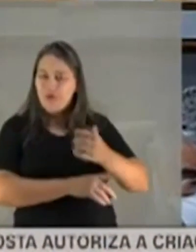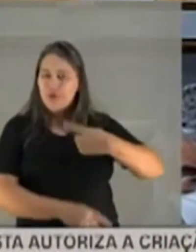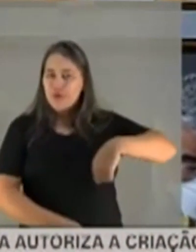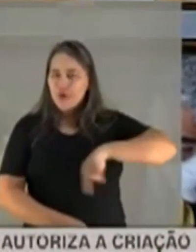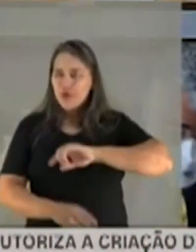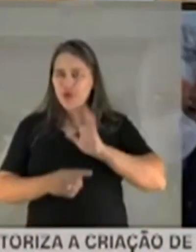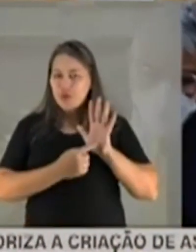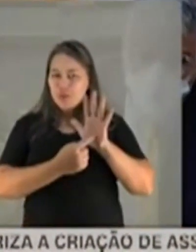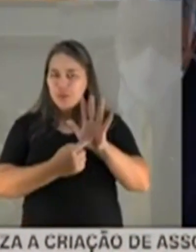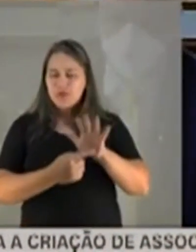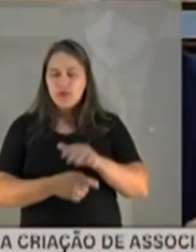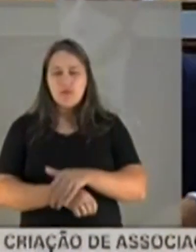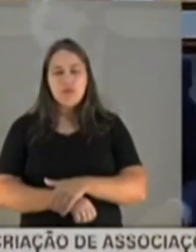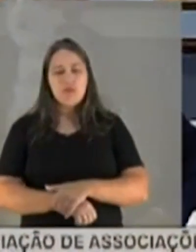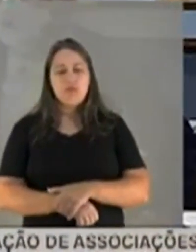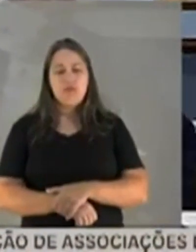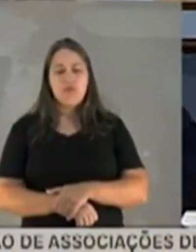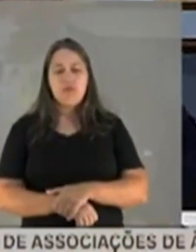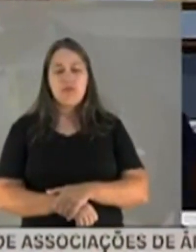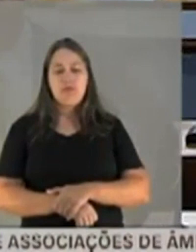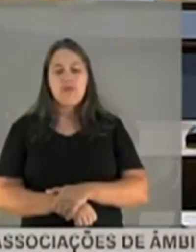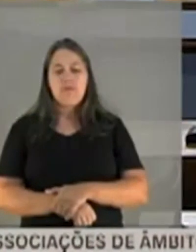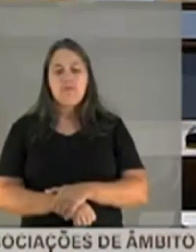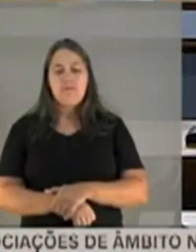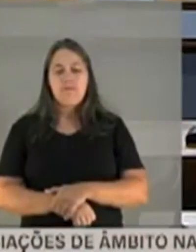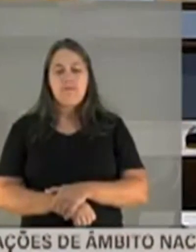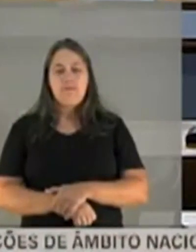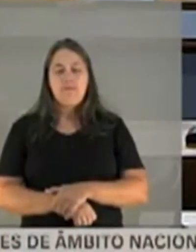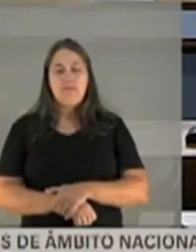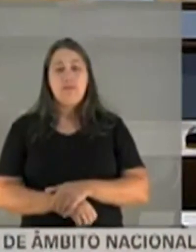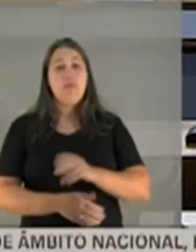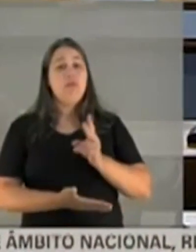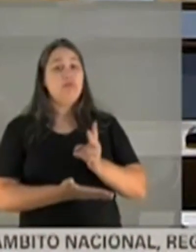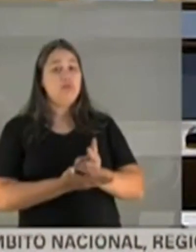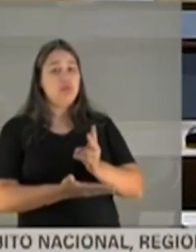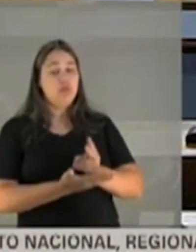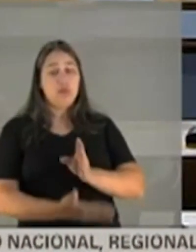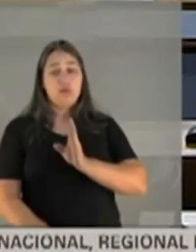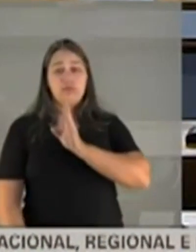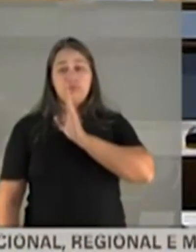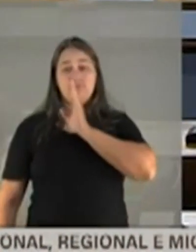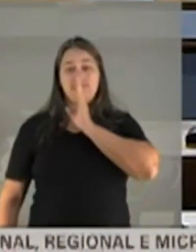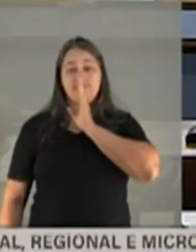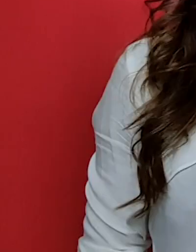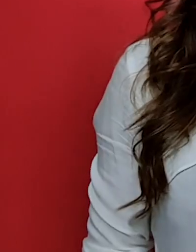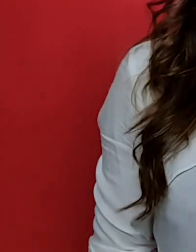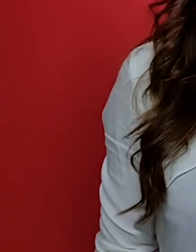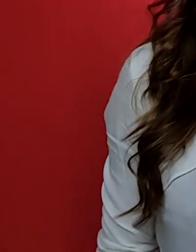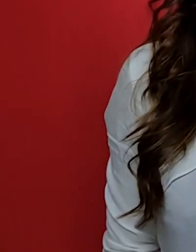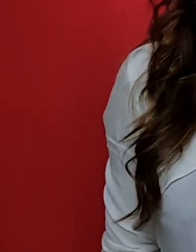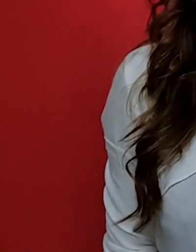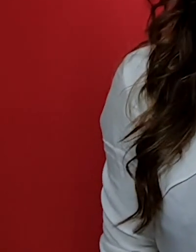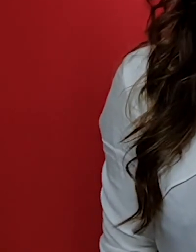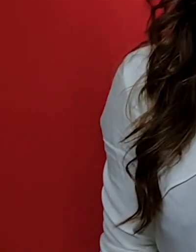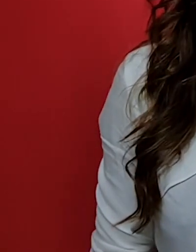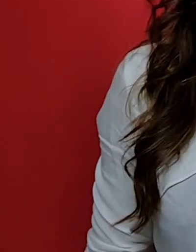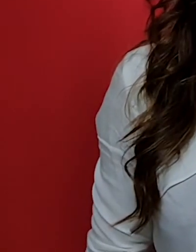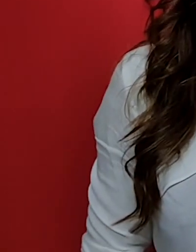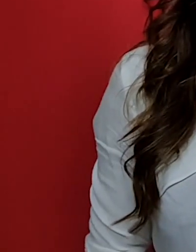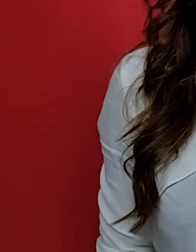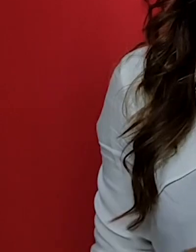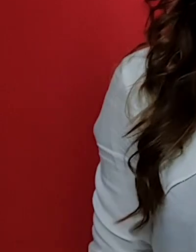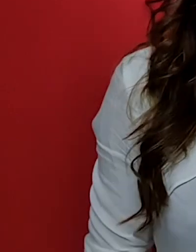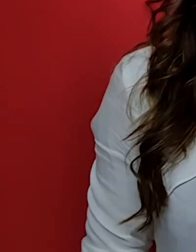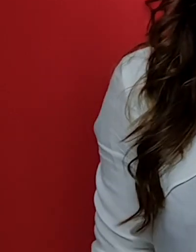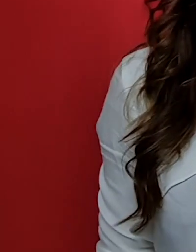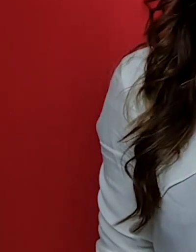acabamos de veicular se reserva o direito de permanecer em silêncio CPI afirma